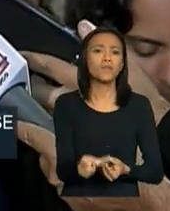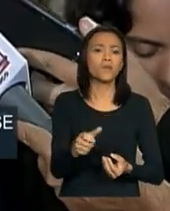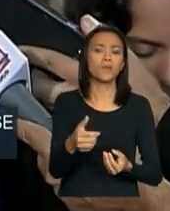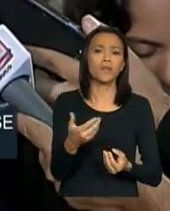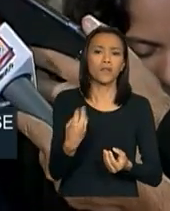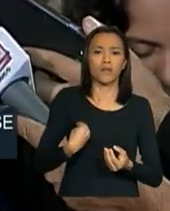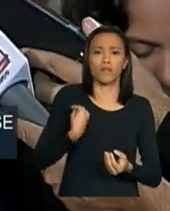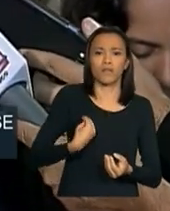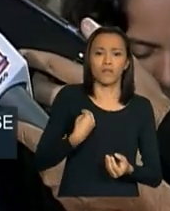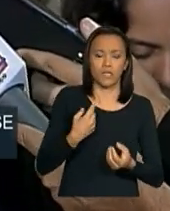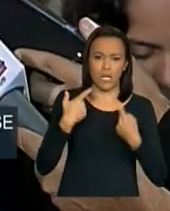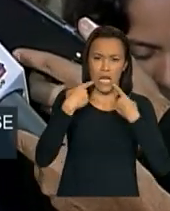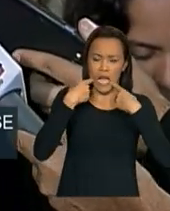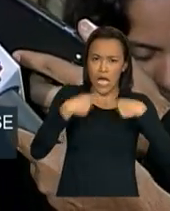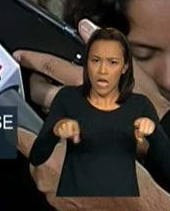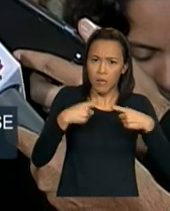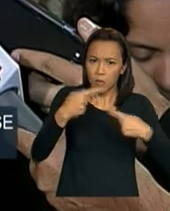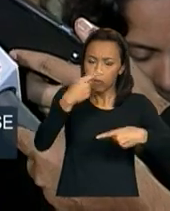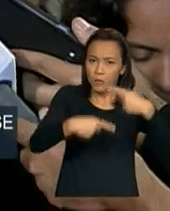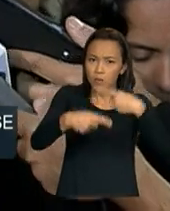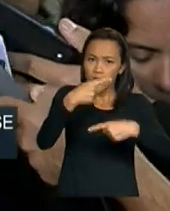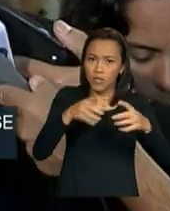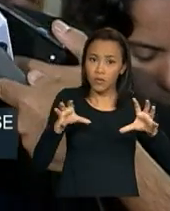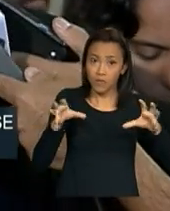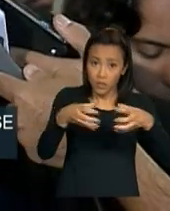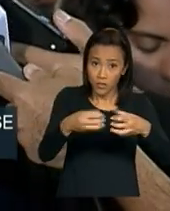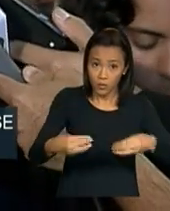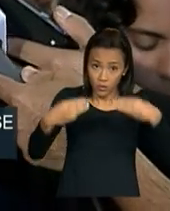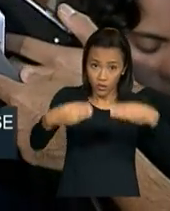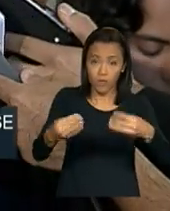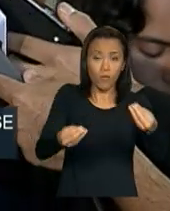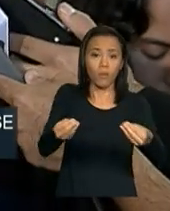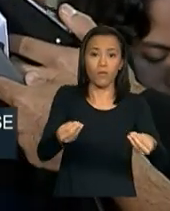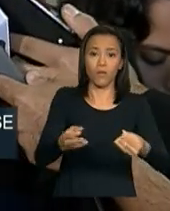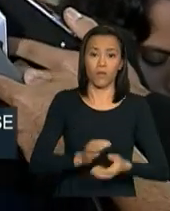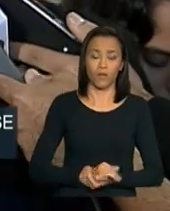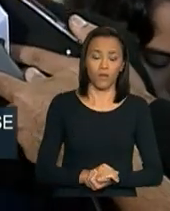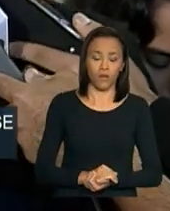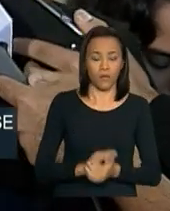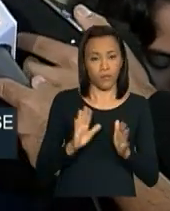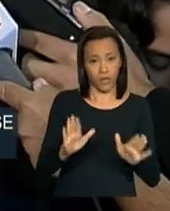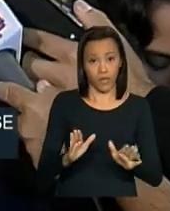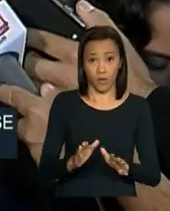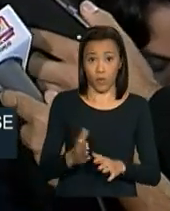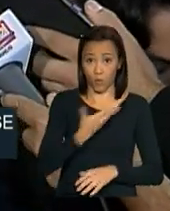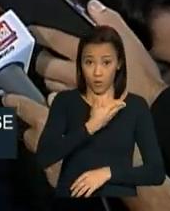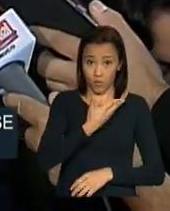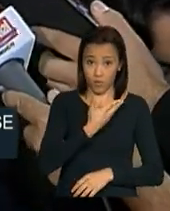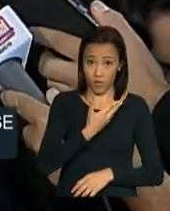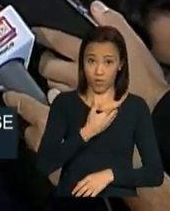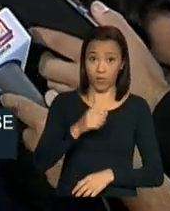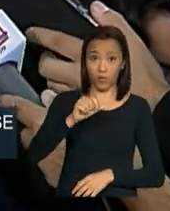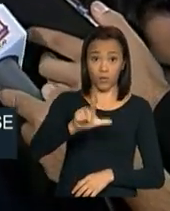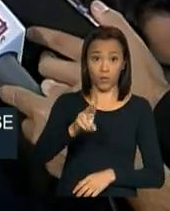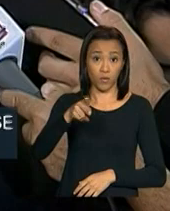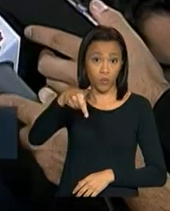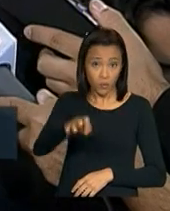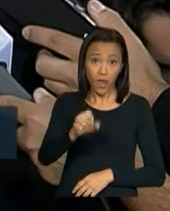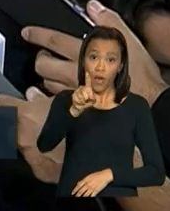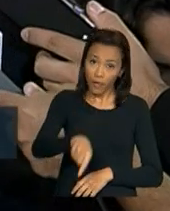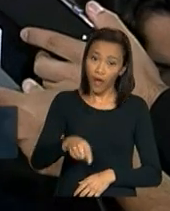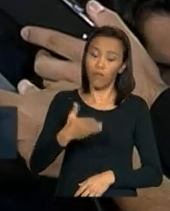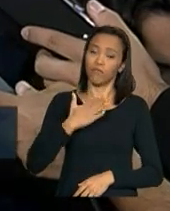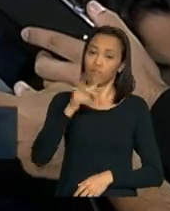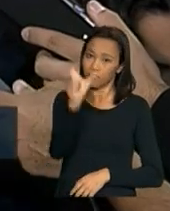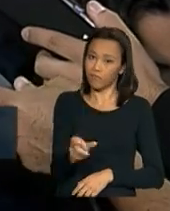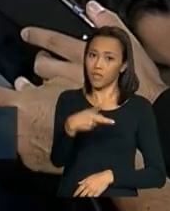retomada do comando político do Lupe no Ministério? Não. Primeiro que o companheiro Lupe, que é nosso presidente, é meu